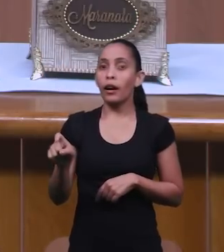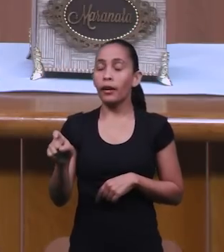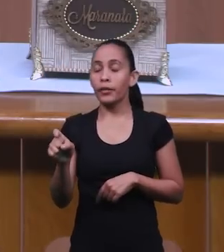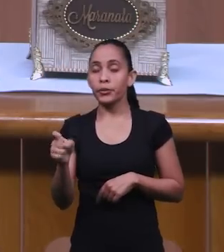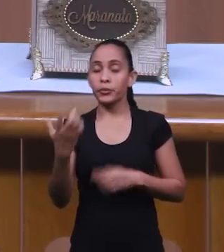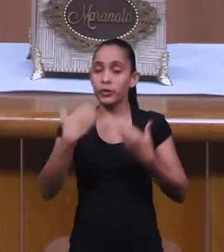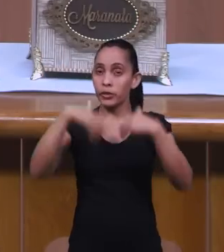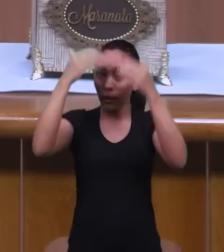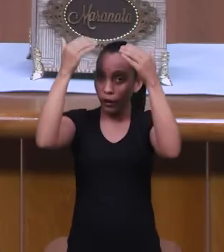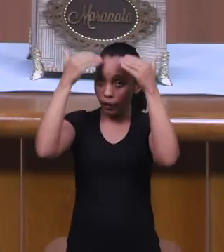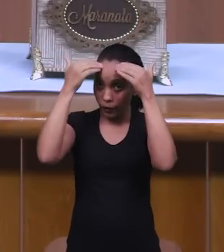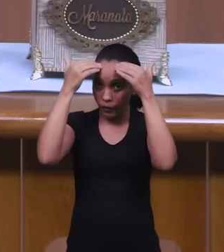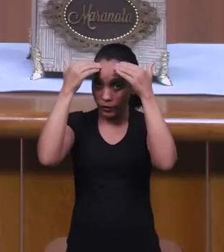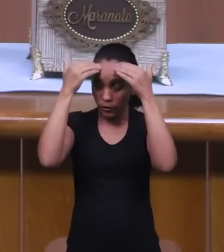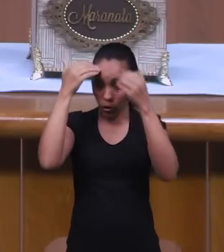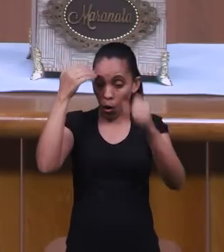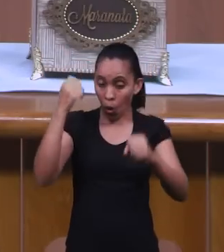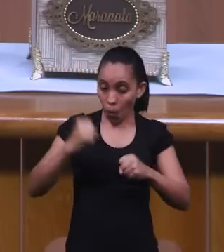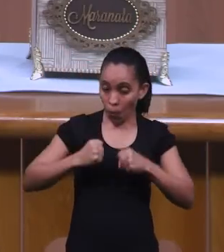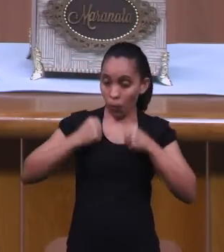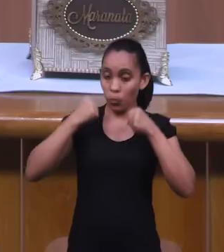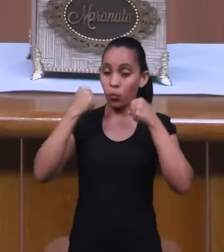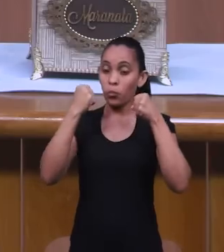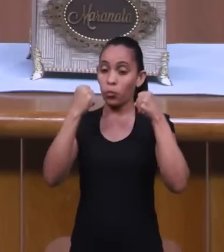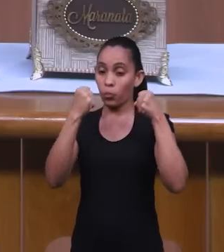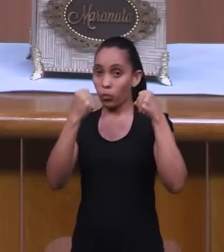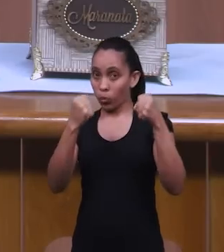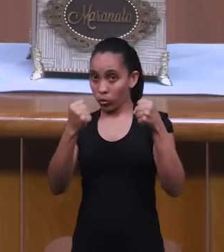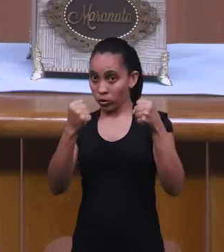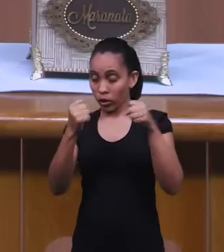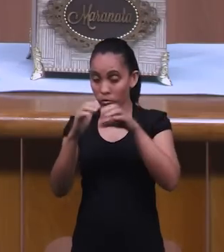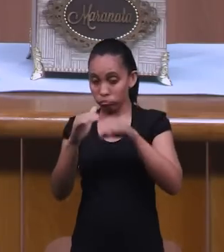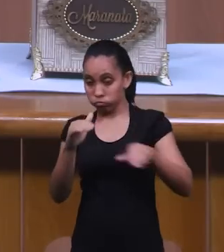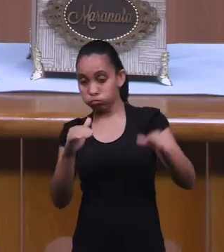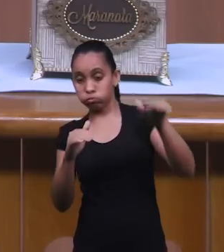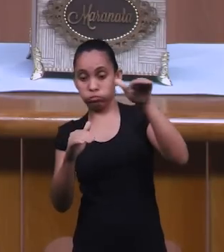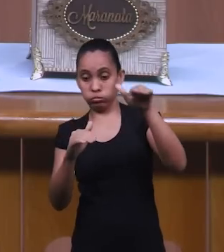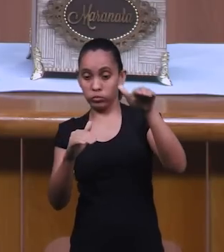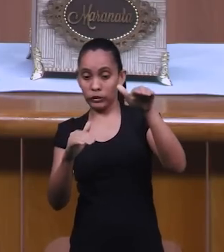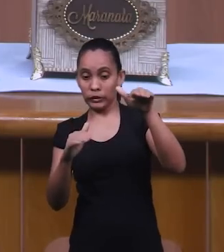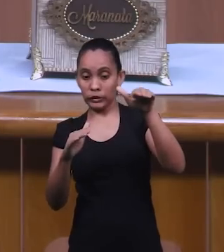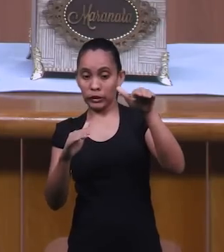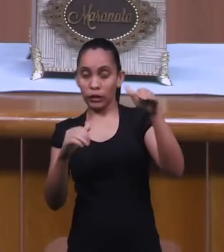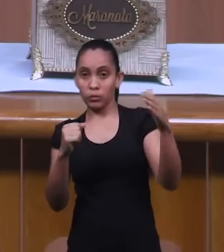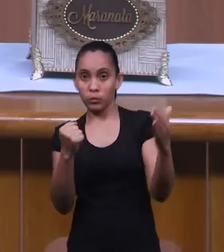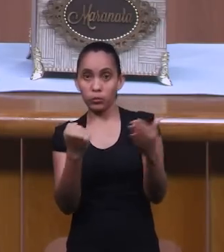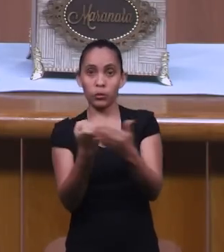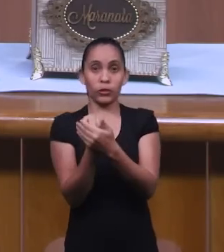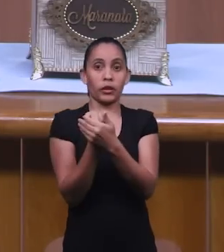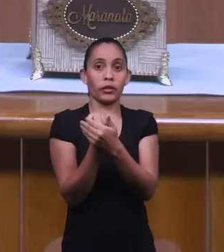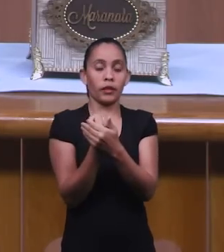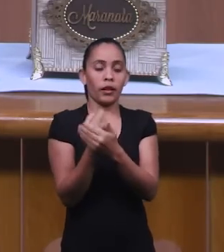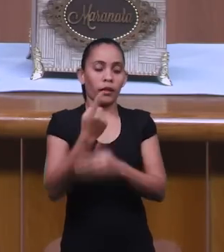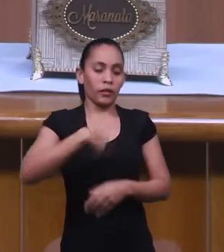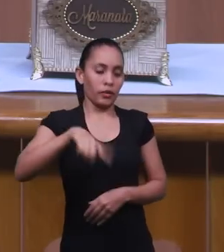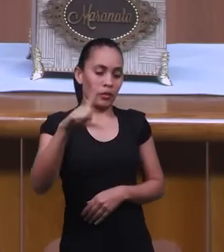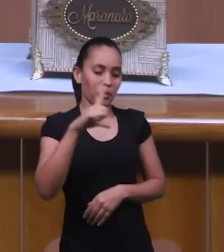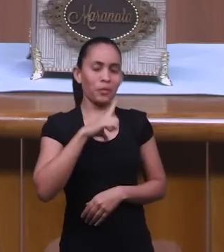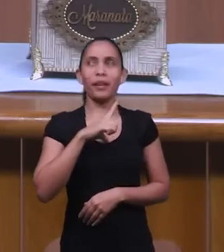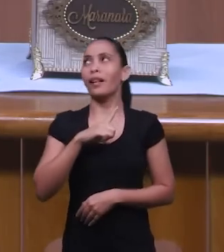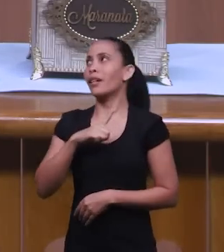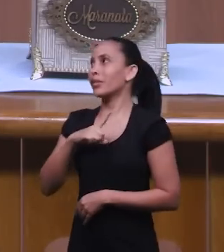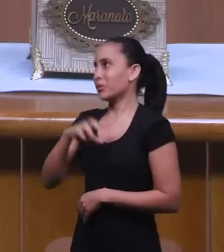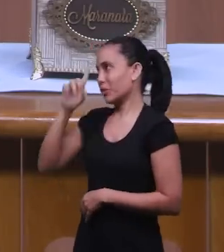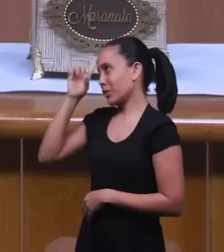por reis maiores e pagavam o tributo aos reis maiores, mas gozava da sua proteção, Abraão se sentiu tributário de Deus